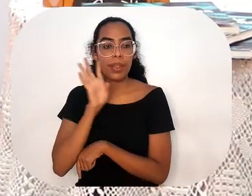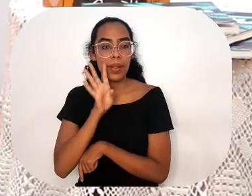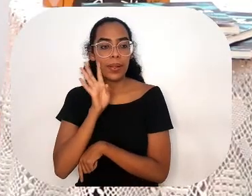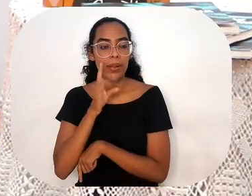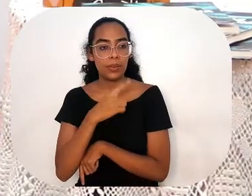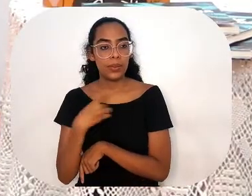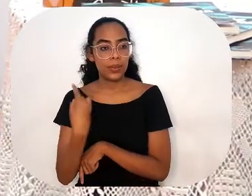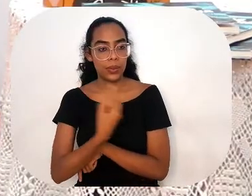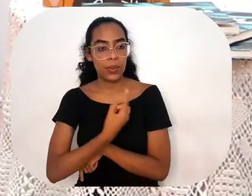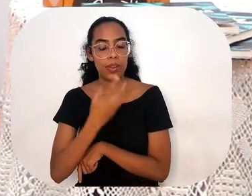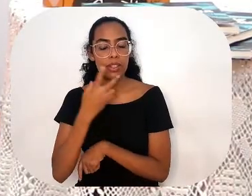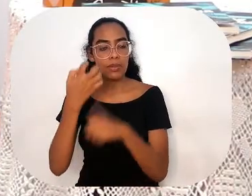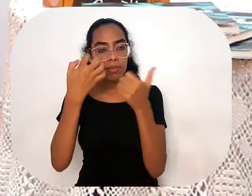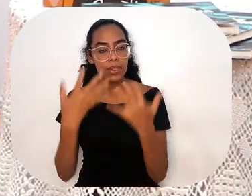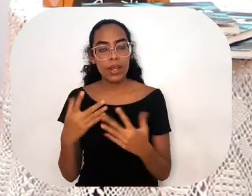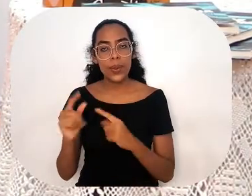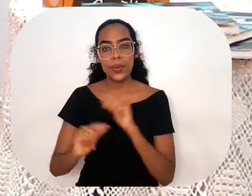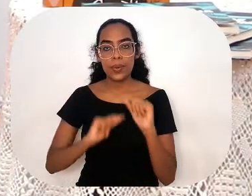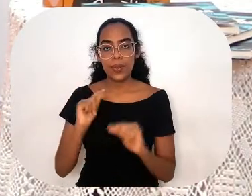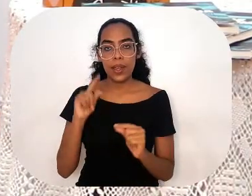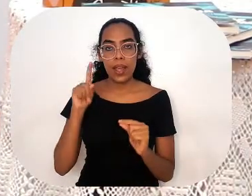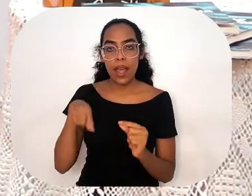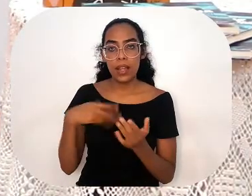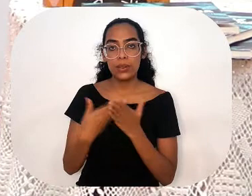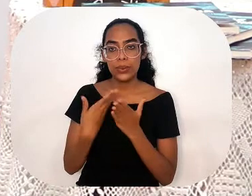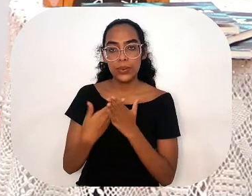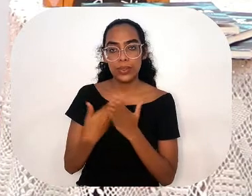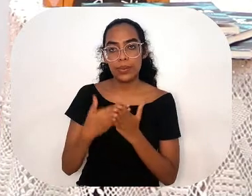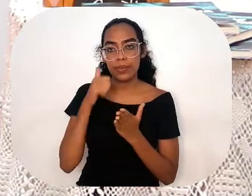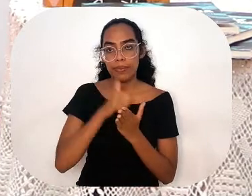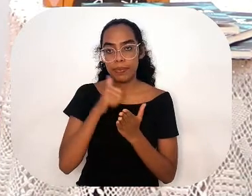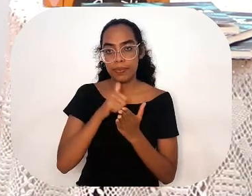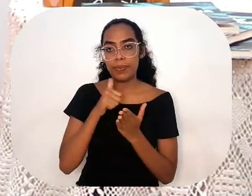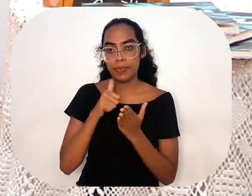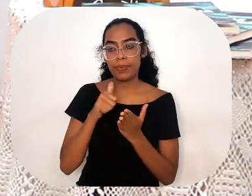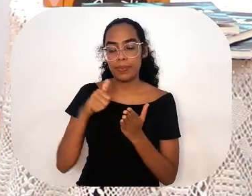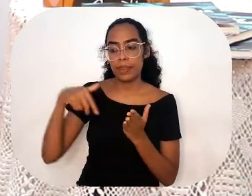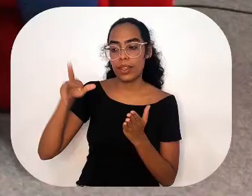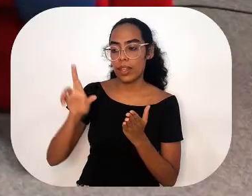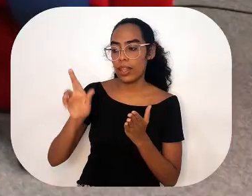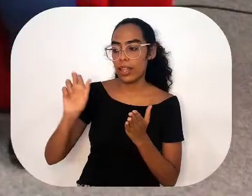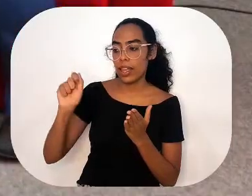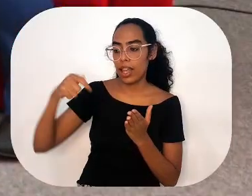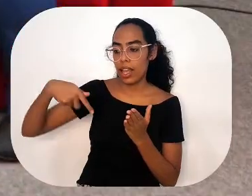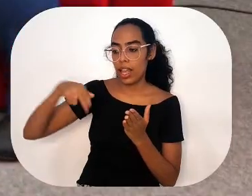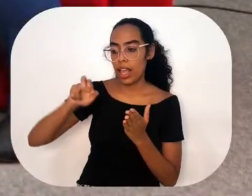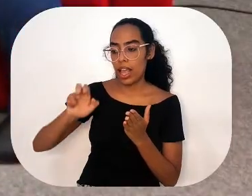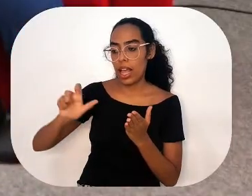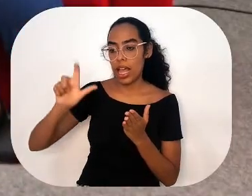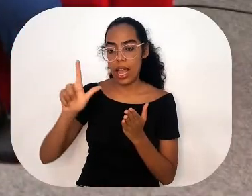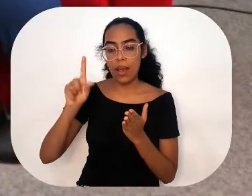mais interessantes Cristina que a gente tem que falar aqui exatamente está estudando uma escritora como essa como Raquel de Queiroz